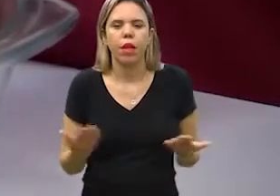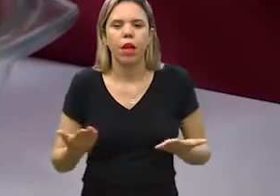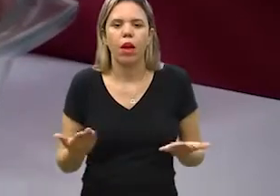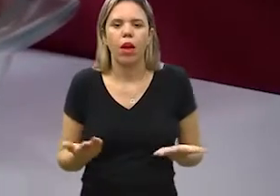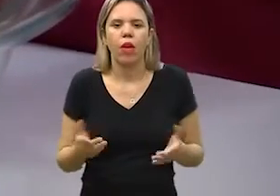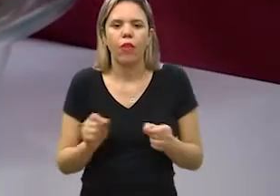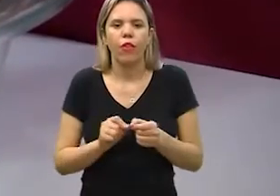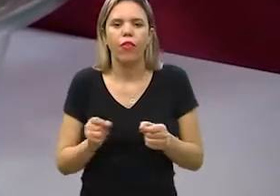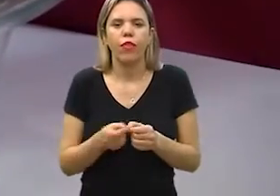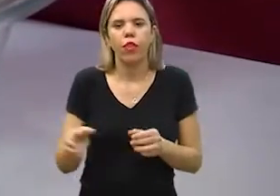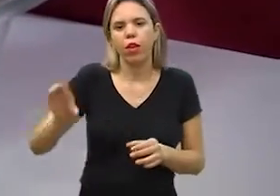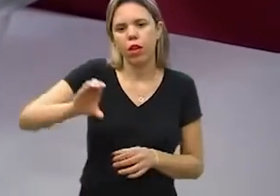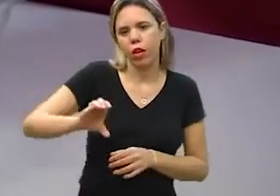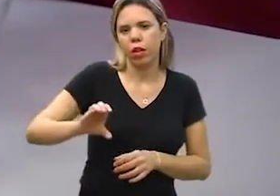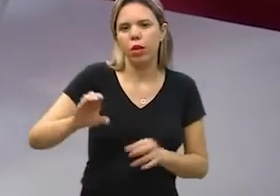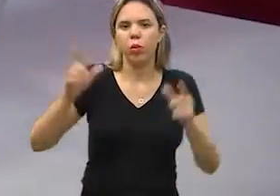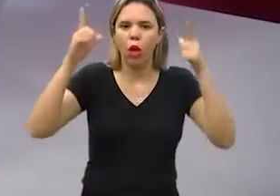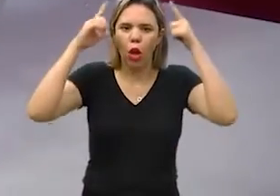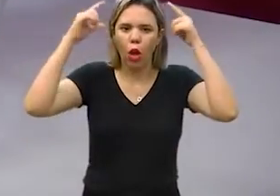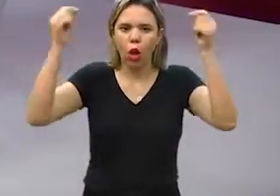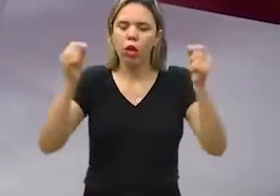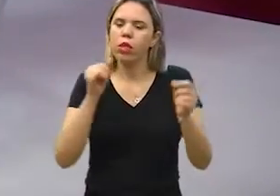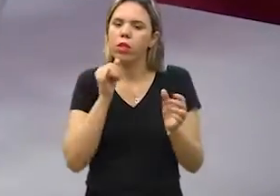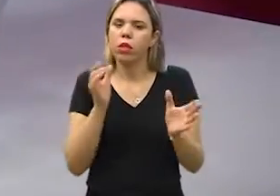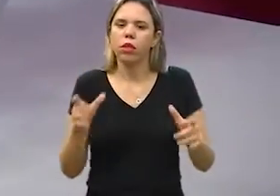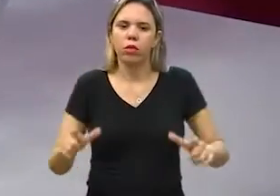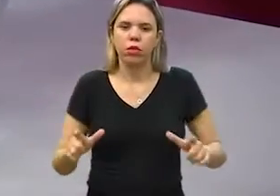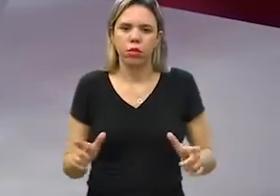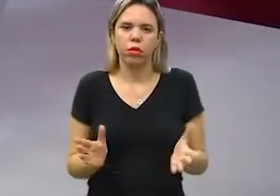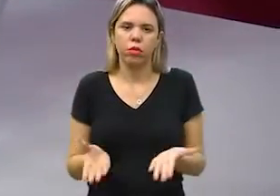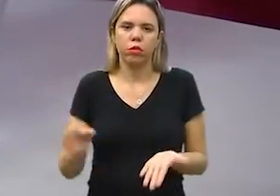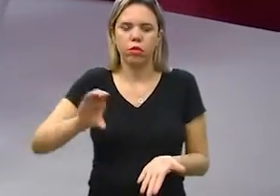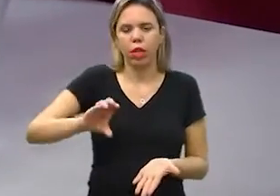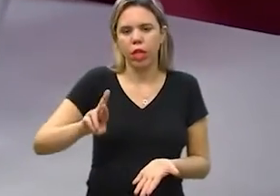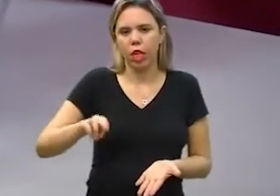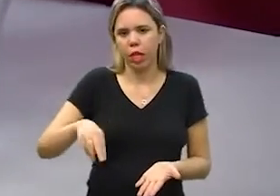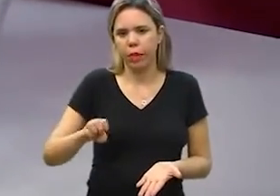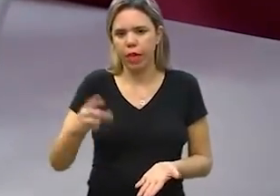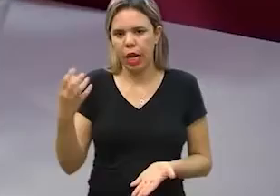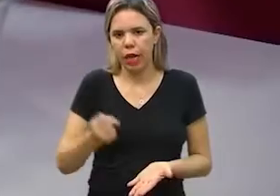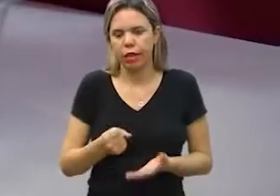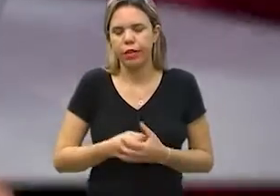Agora vamos fazer o creme holandês. Em um bowl, coloque o creme de leite,